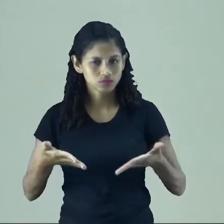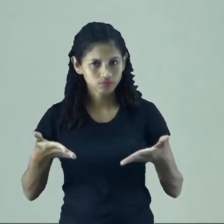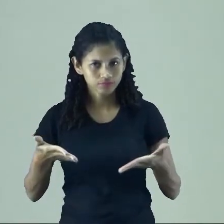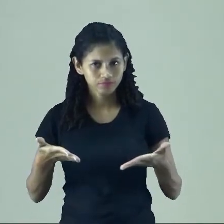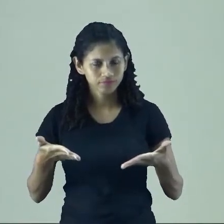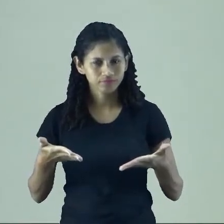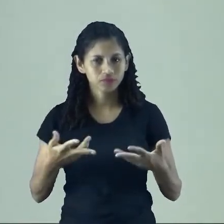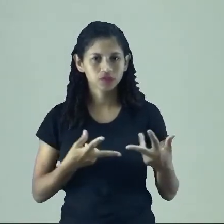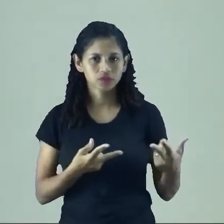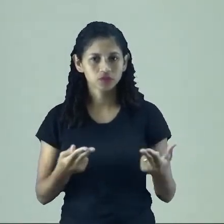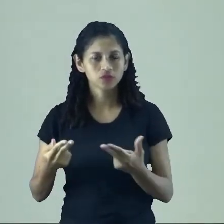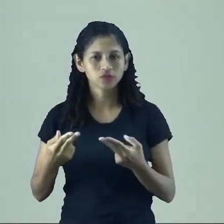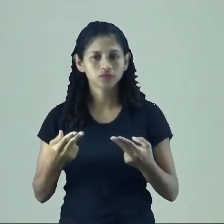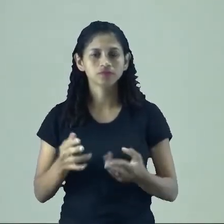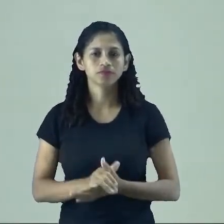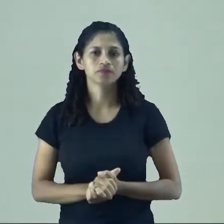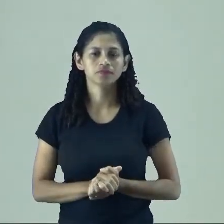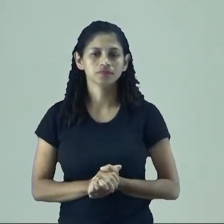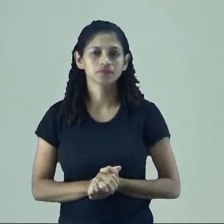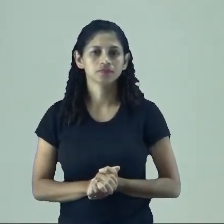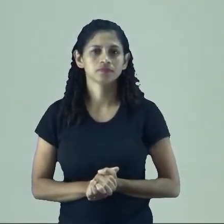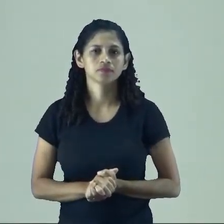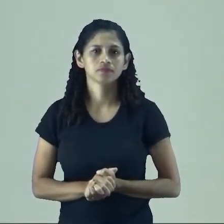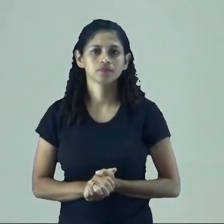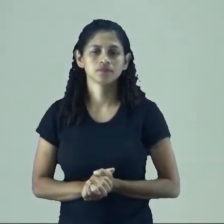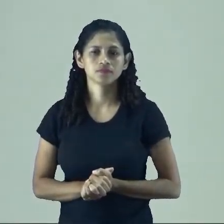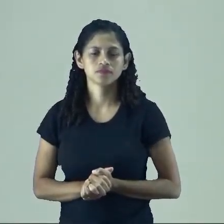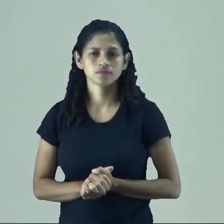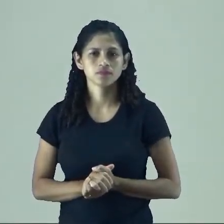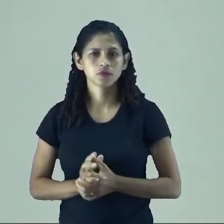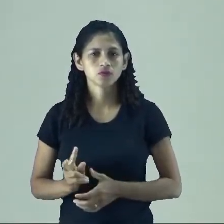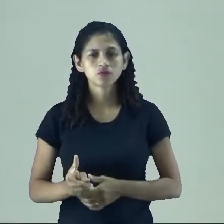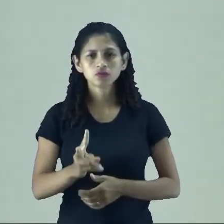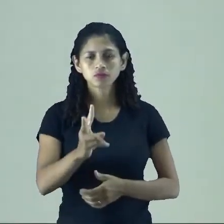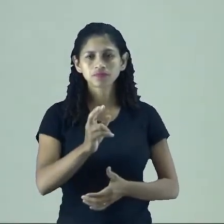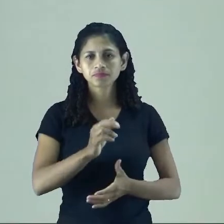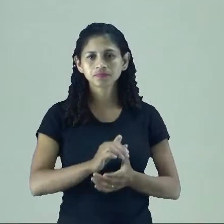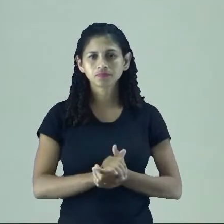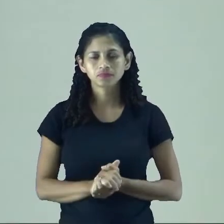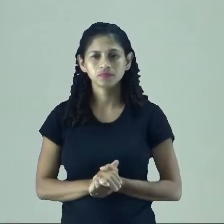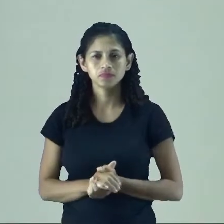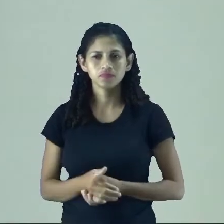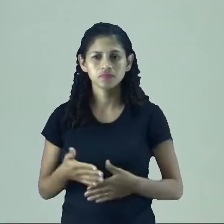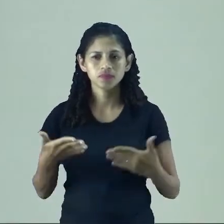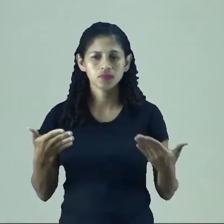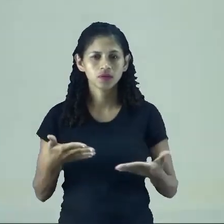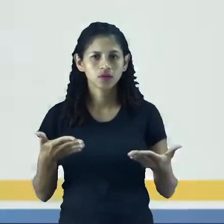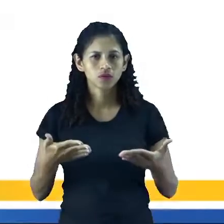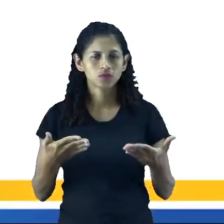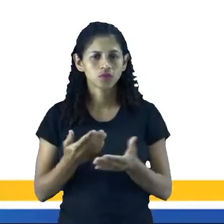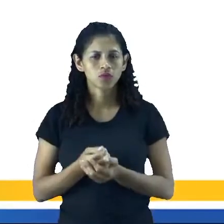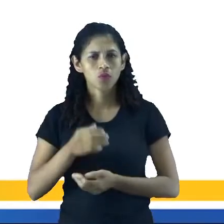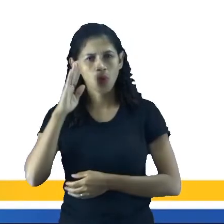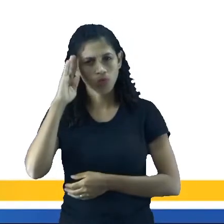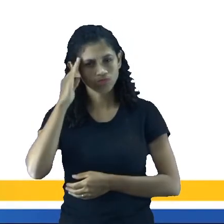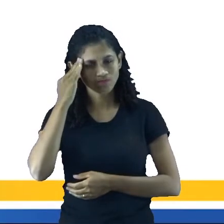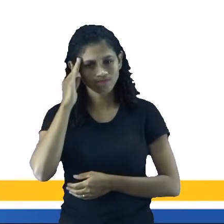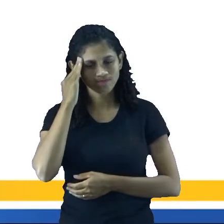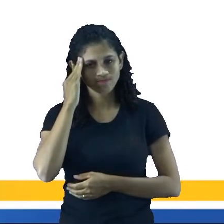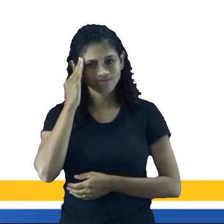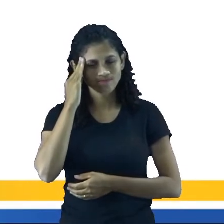movimentos sociais o quê? Tradicionais. Ou seja, há décadas atrás, quando nós falávamos em